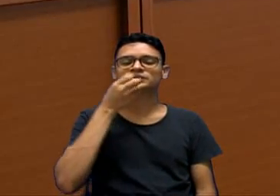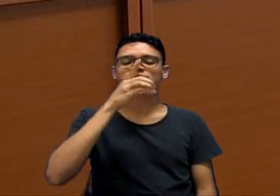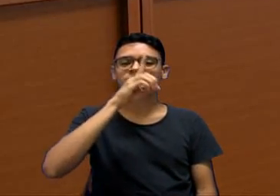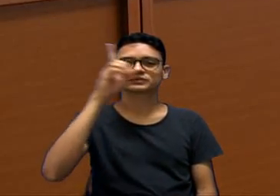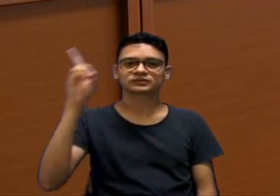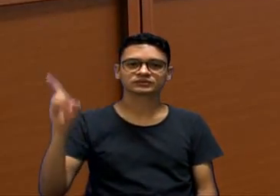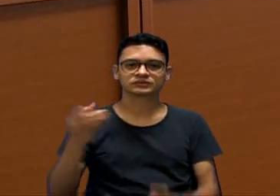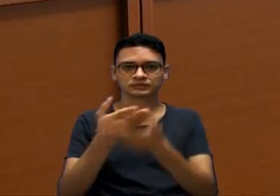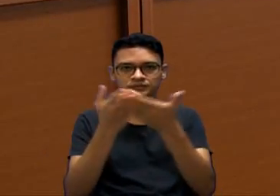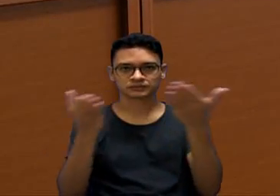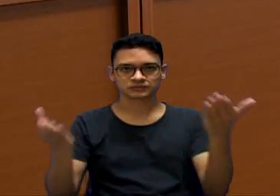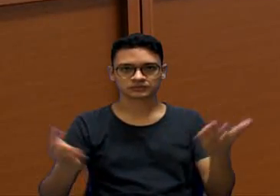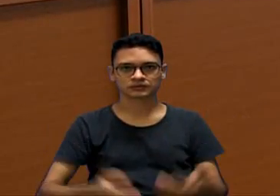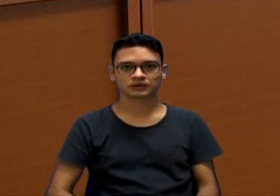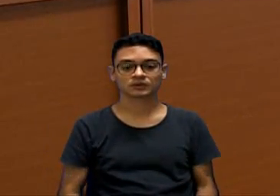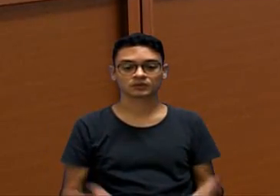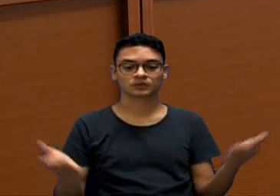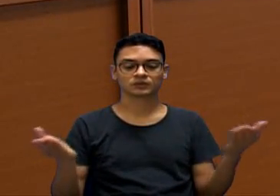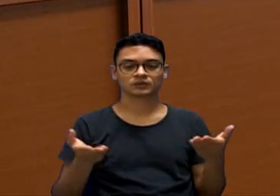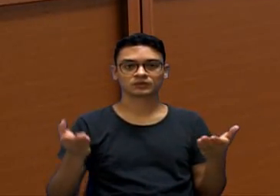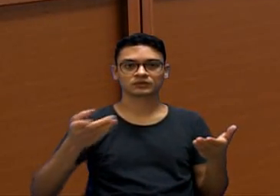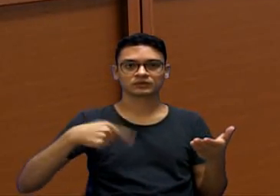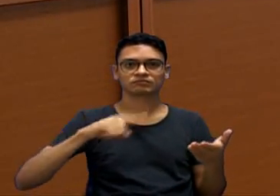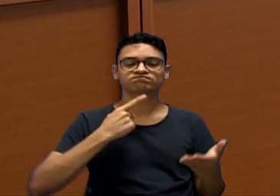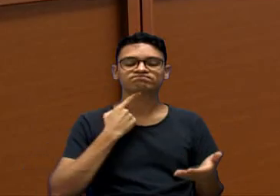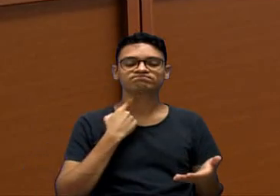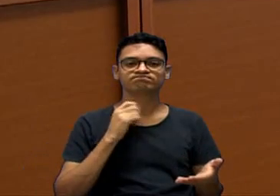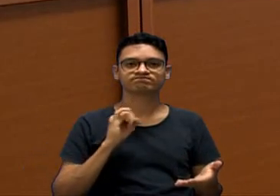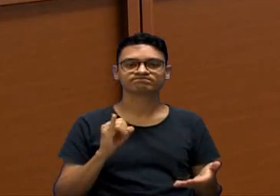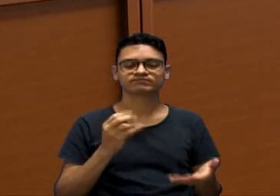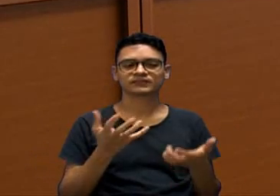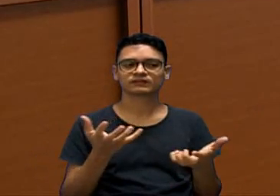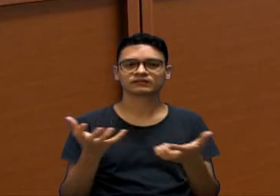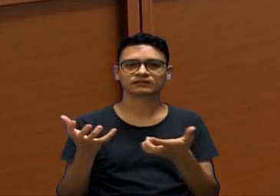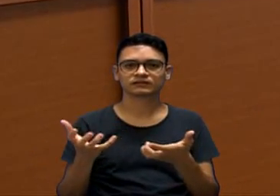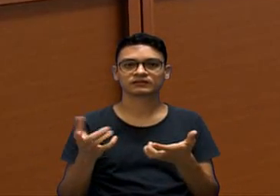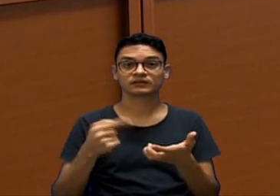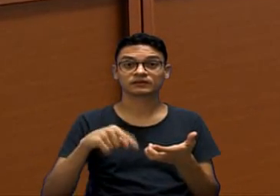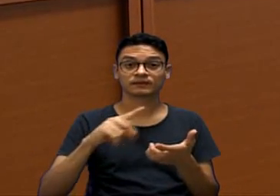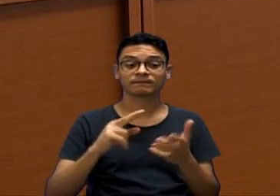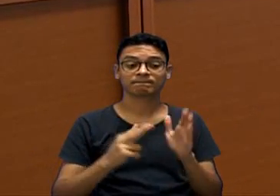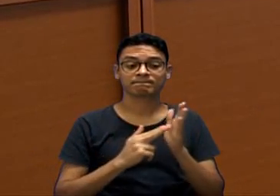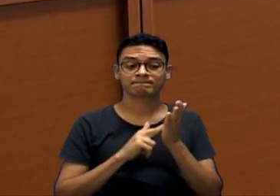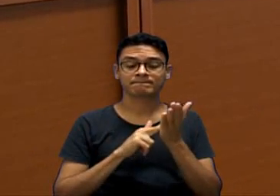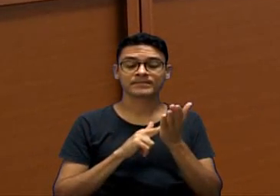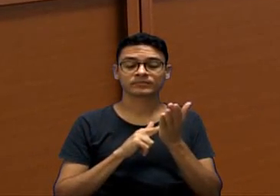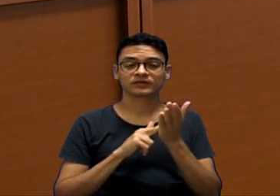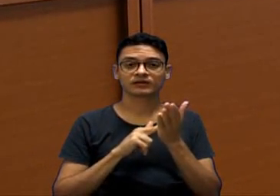Bom dia a todos. Hoje eu queria fazer, Cláudio, um voto de congratulação